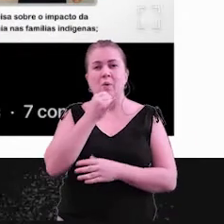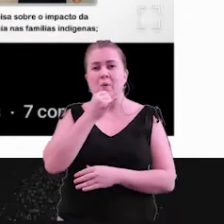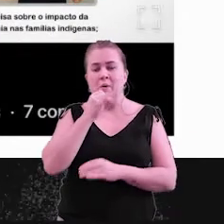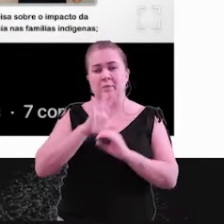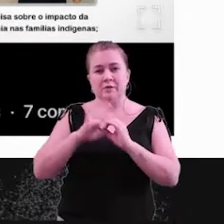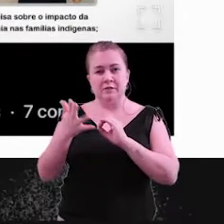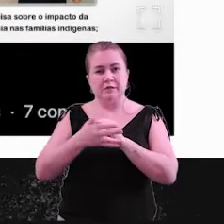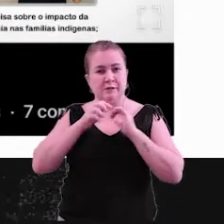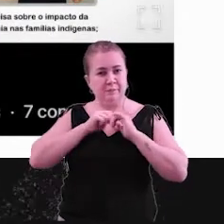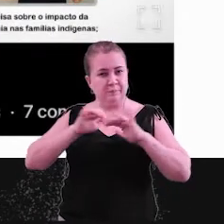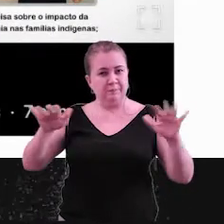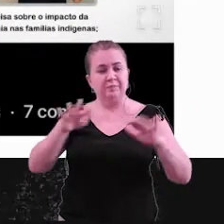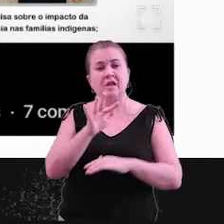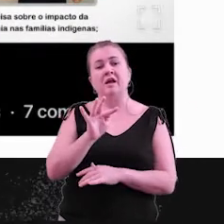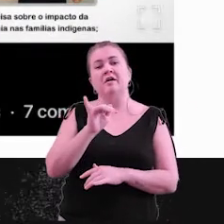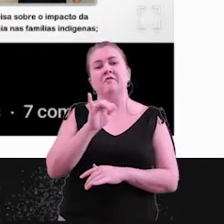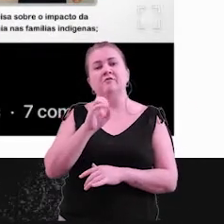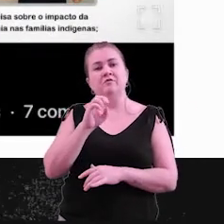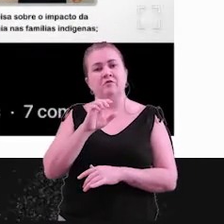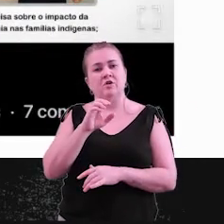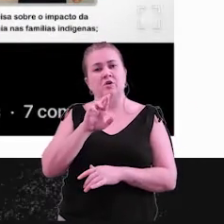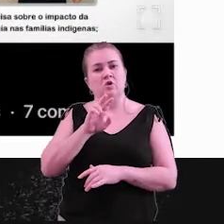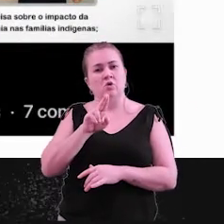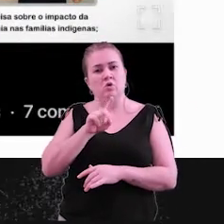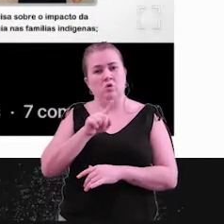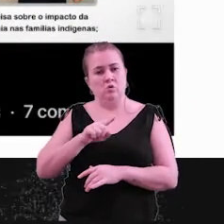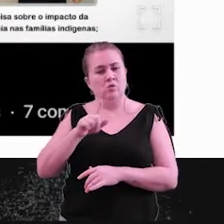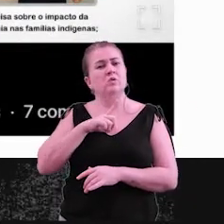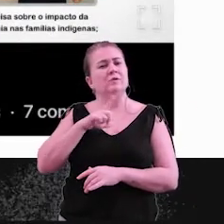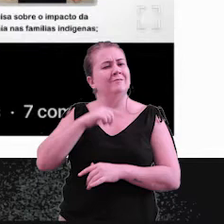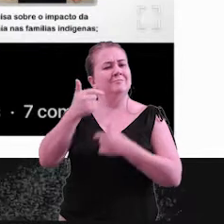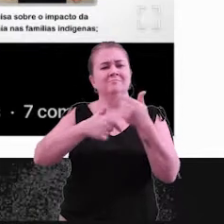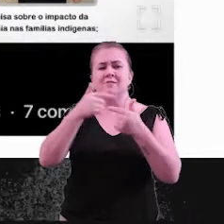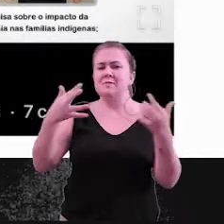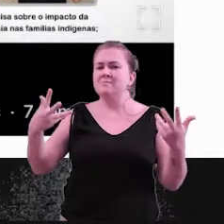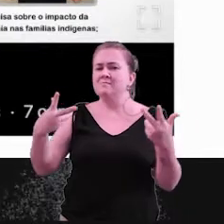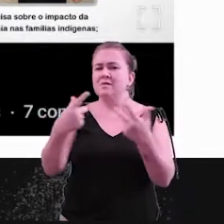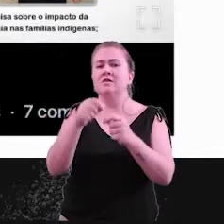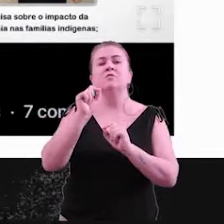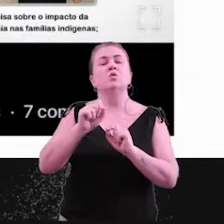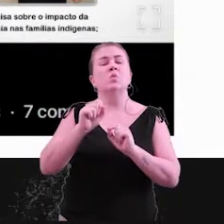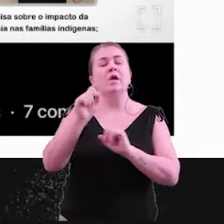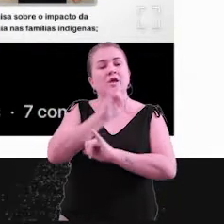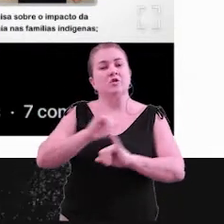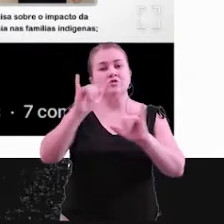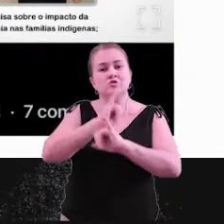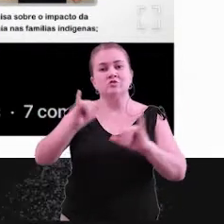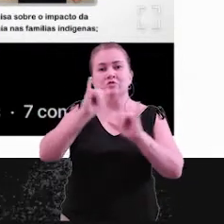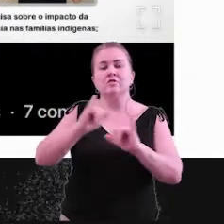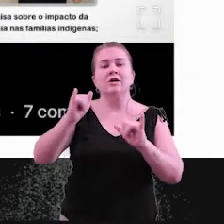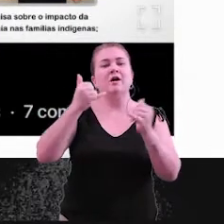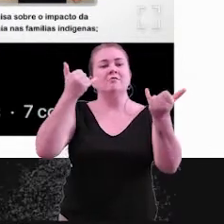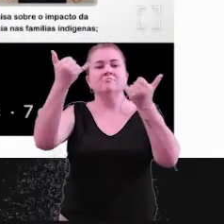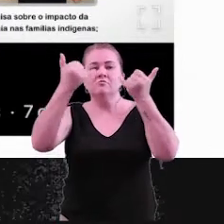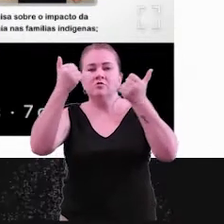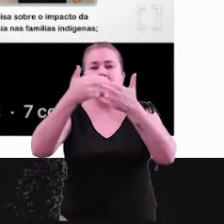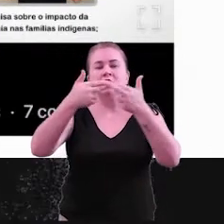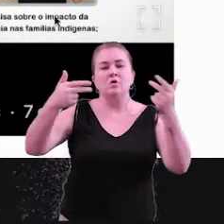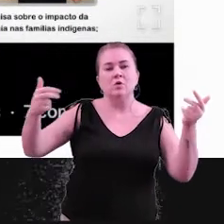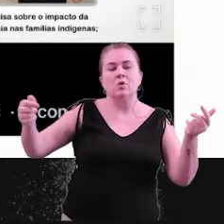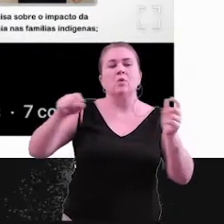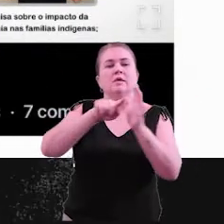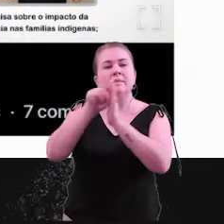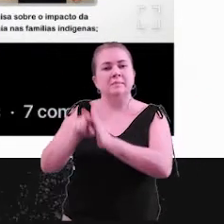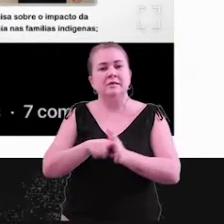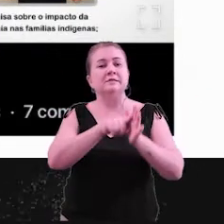pandemia, a Fiocruz tem feito um trabalho incrível, que é publicar dados e informações em Libras,